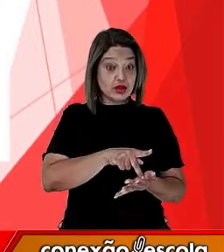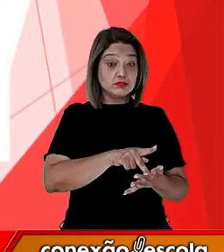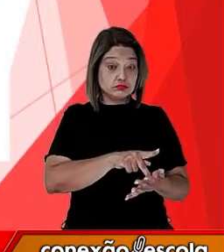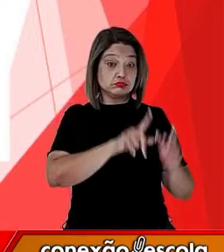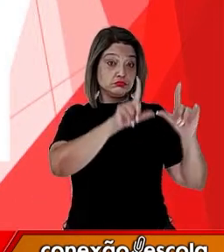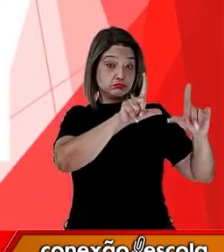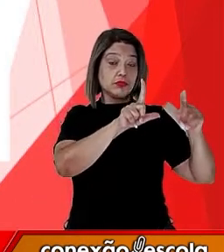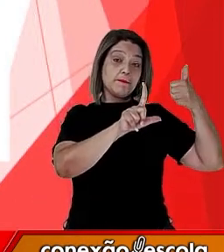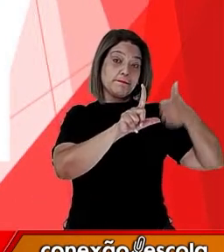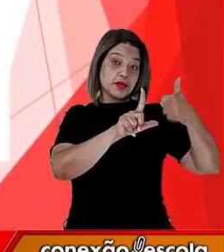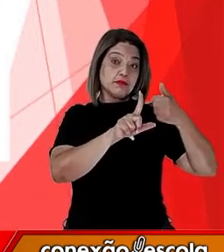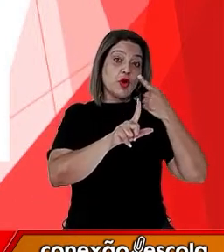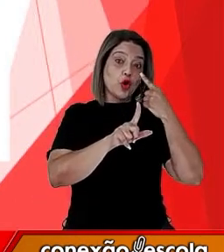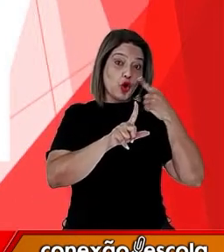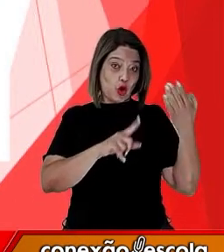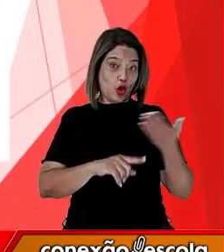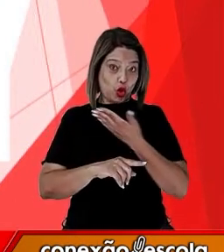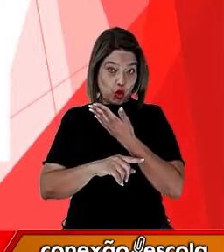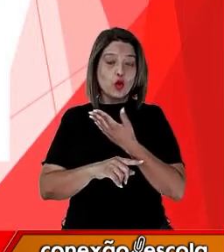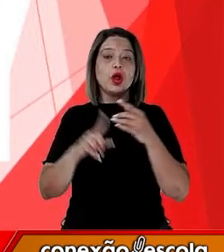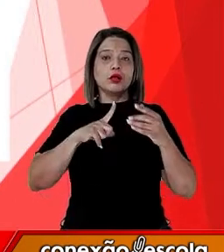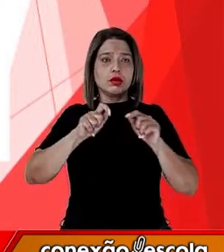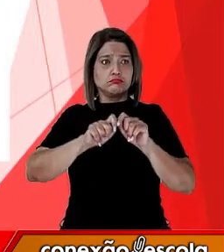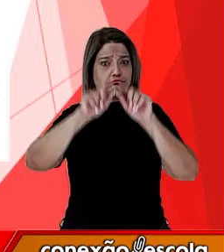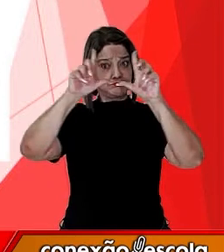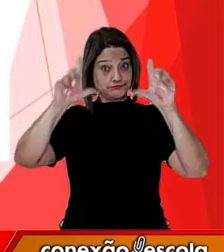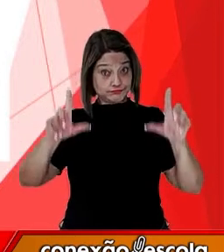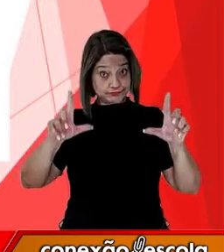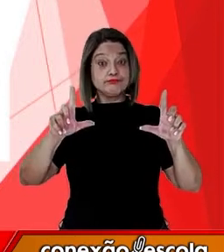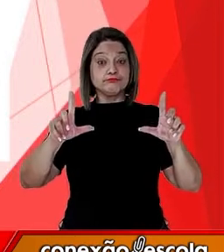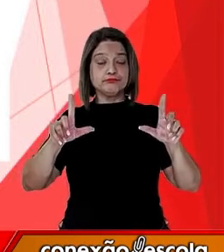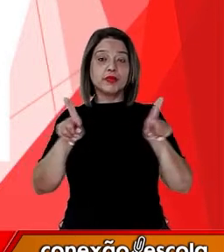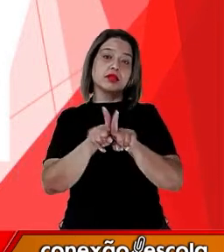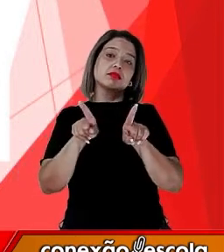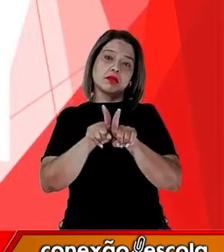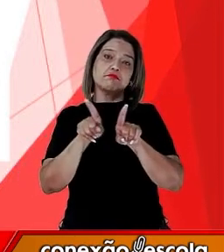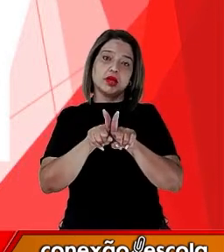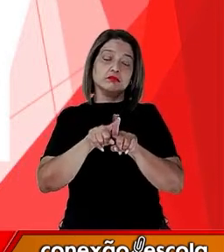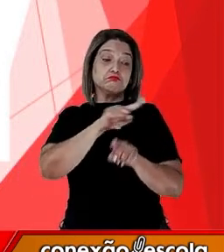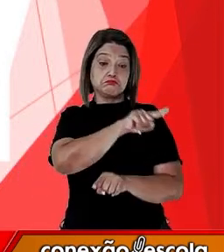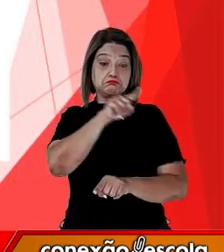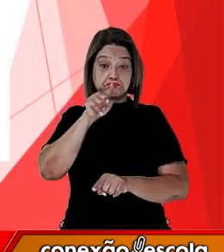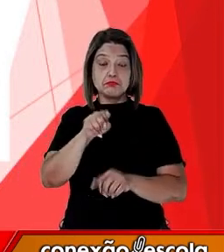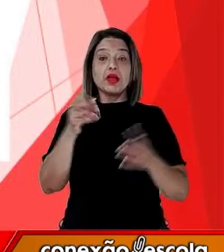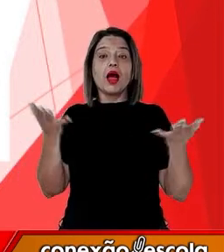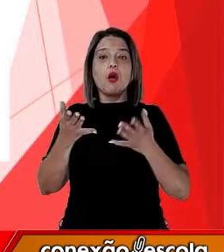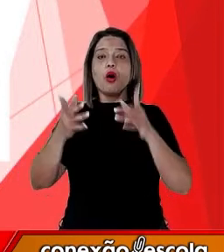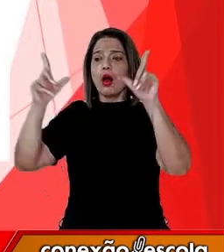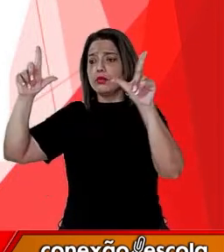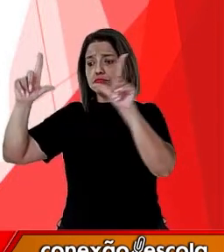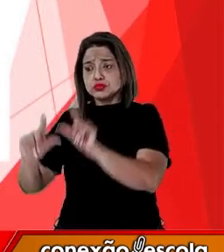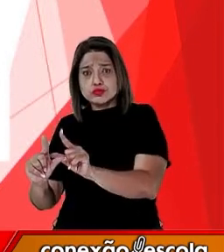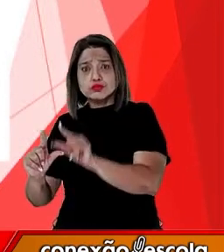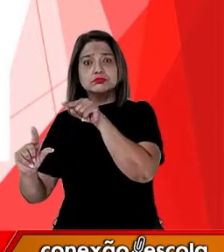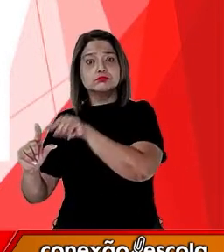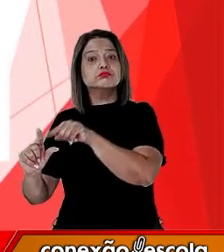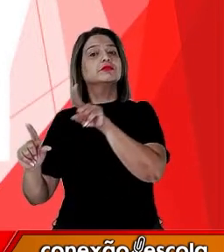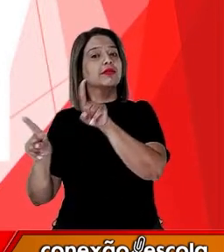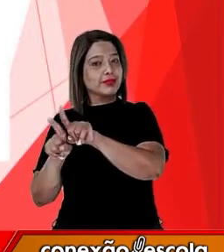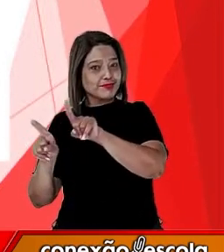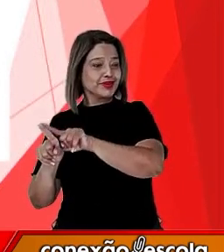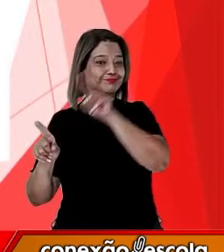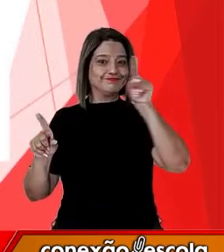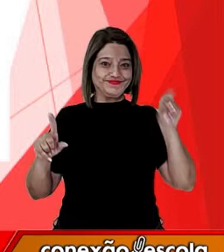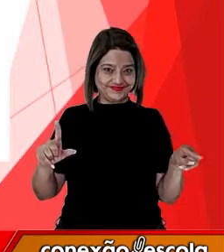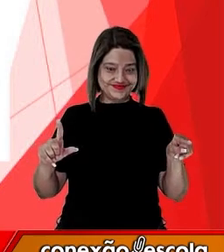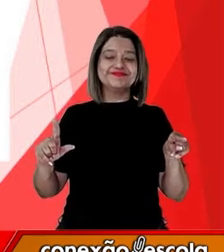esta primeira. Nós temos uma ampliação desta figura original e nós temos uma redução dessa figura